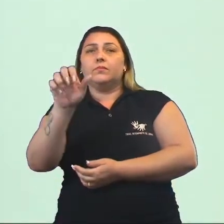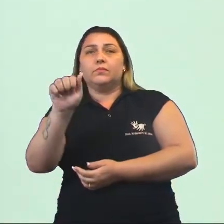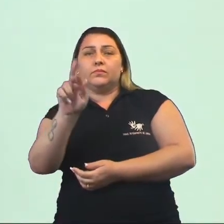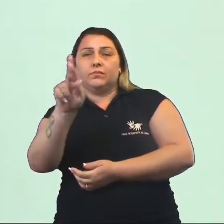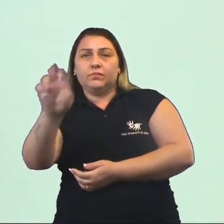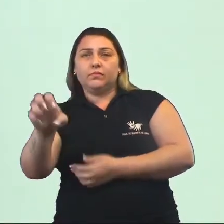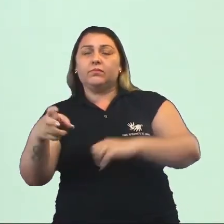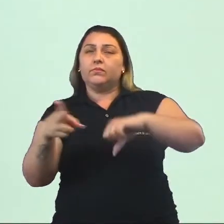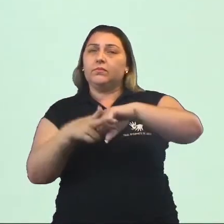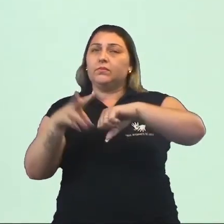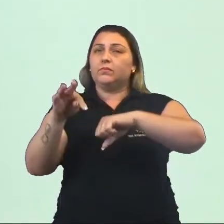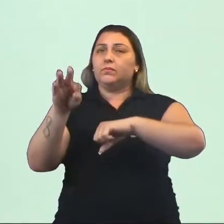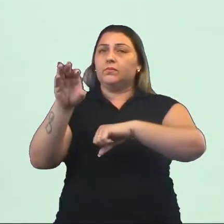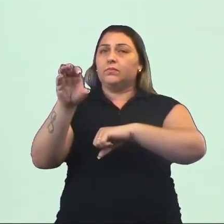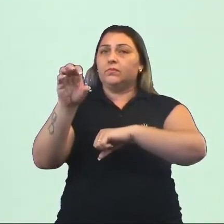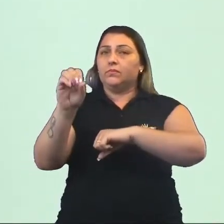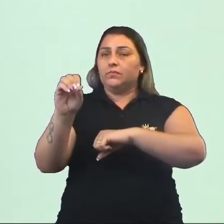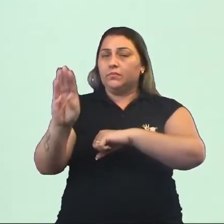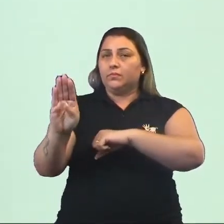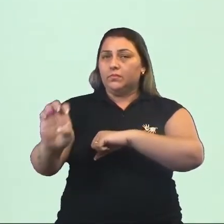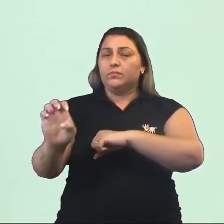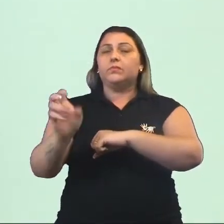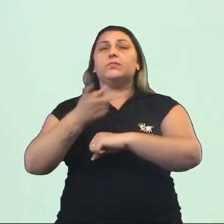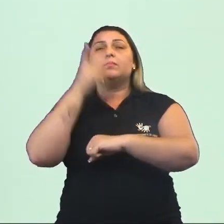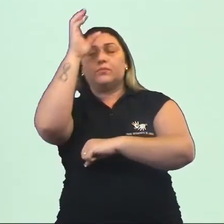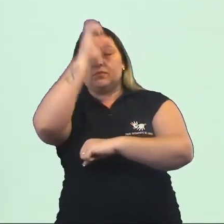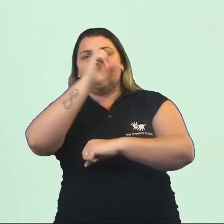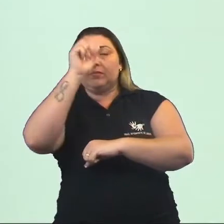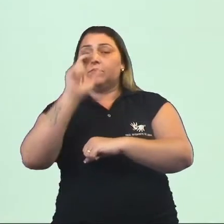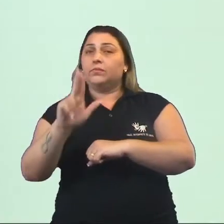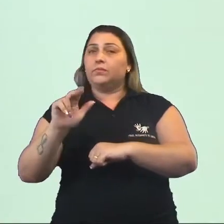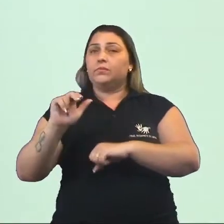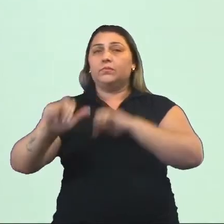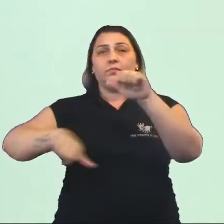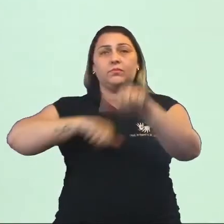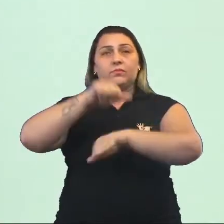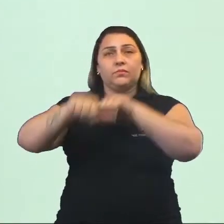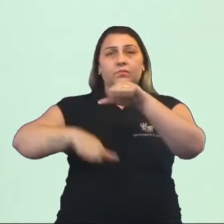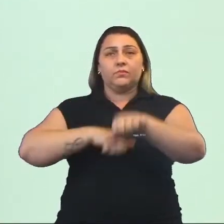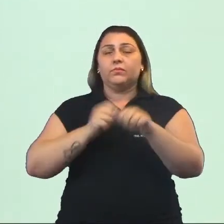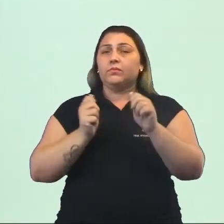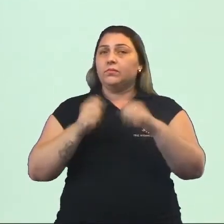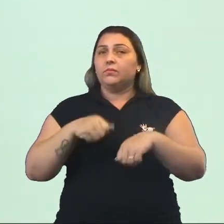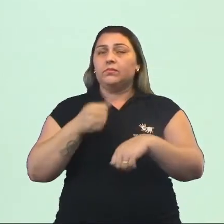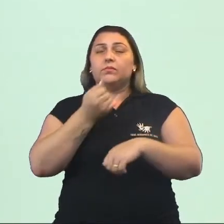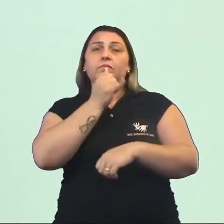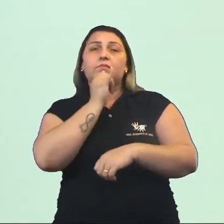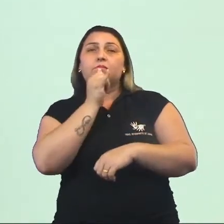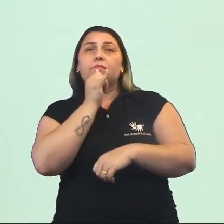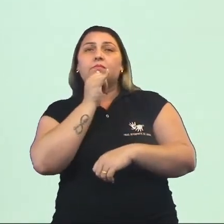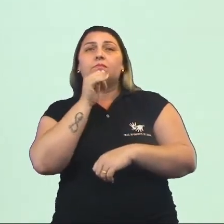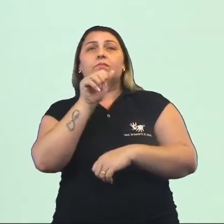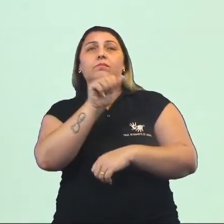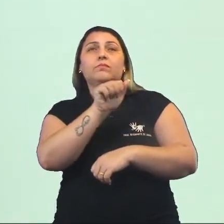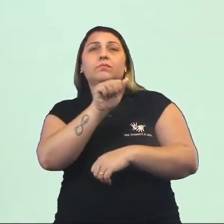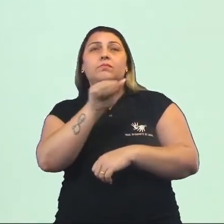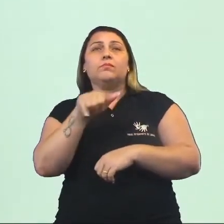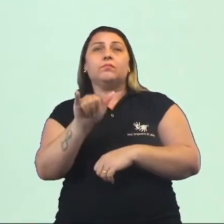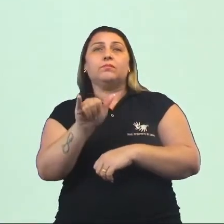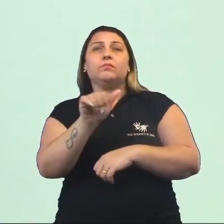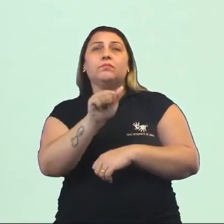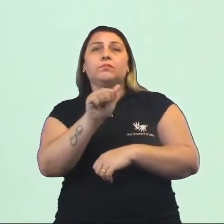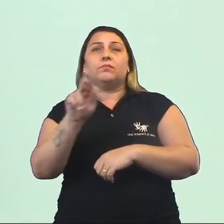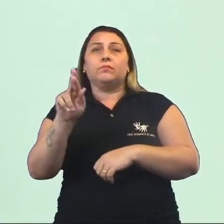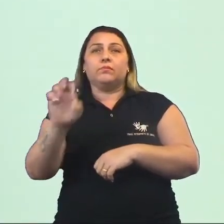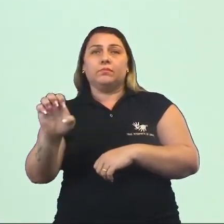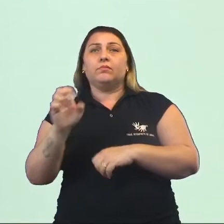be, pessoal, é que essas conjugações que vocês aprenderam aí, elas nunca mudam. Não é possível você dizer, por exemplo, I are. Vai ser